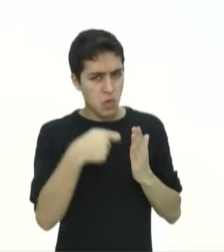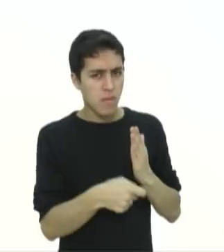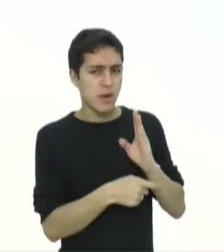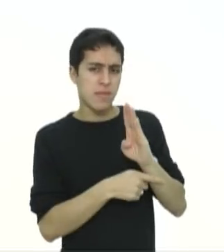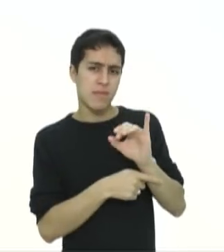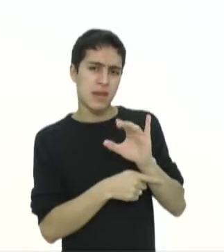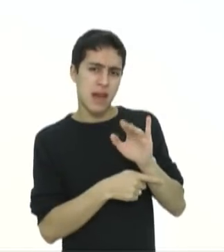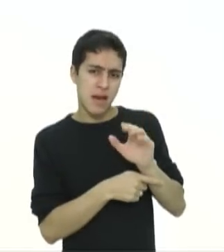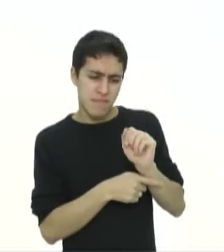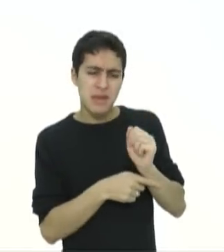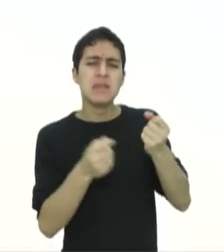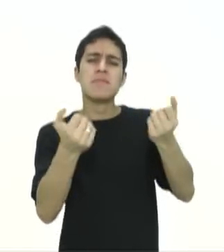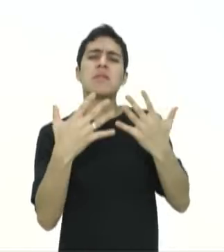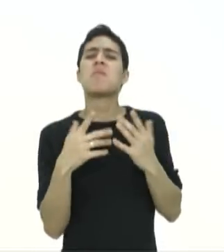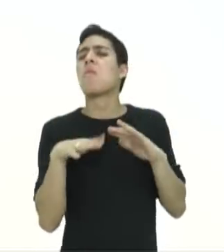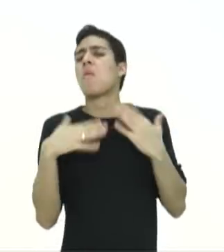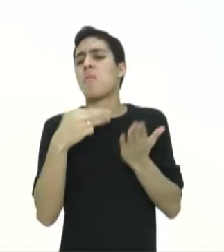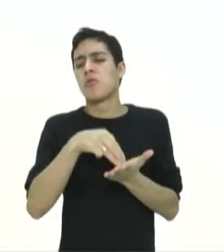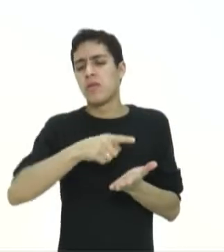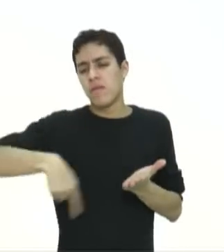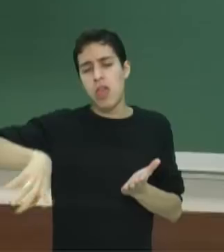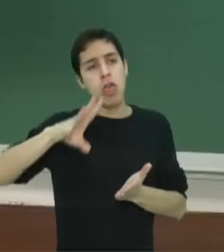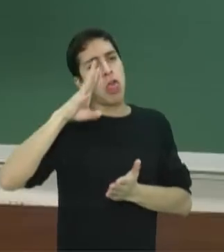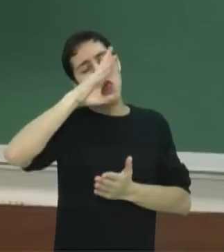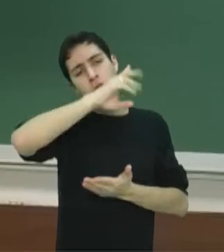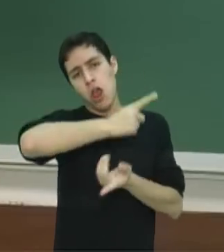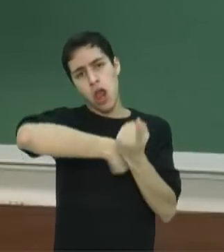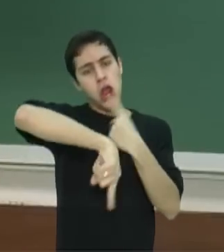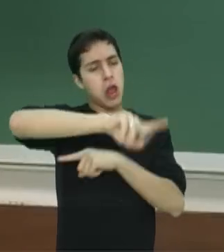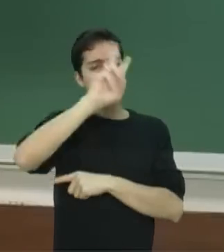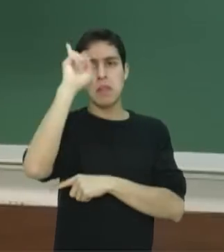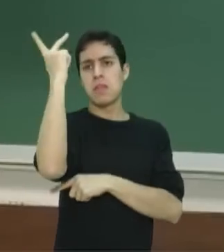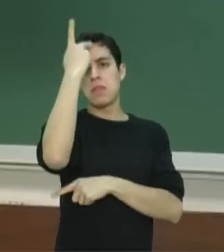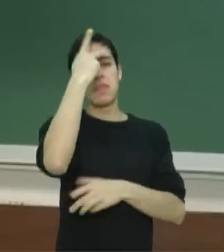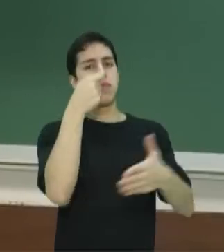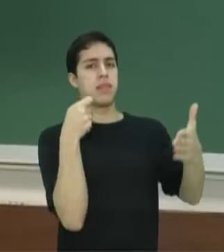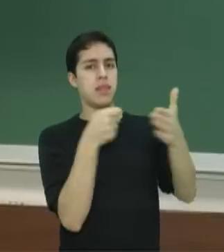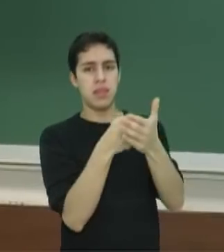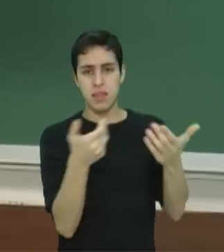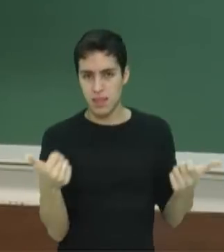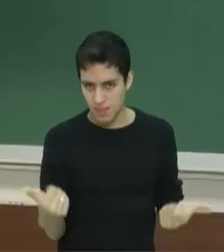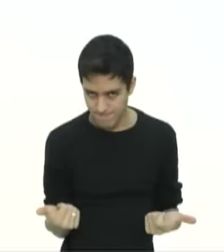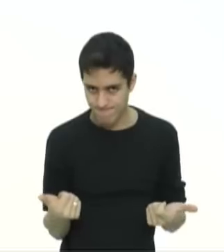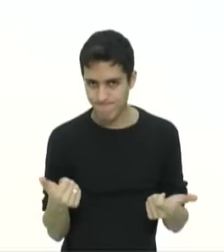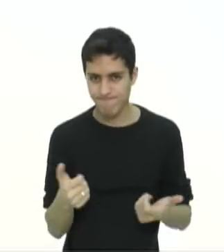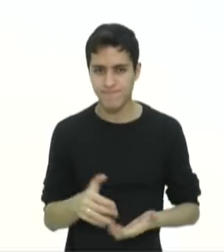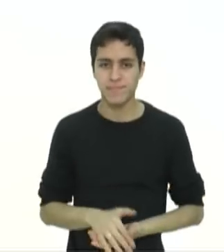um motivo para os imigrantes terem se rebelado. Então, um tempinho e nós já voltamos.